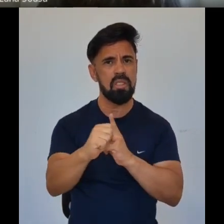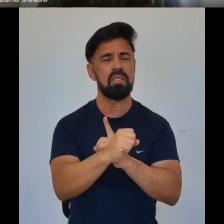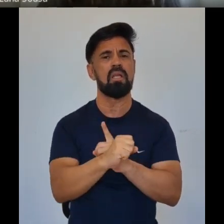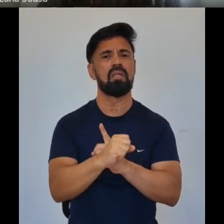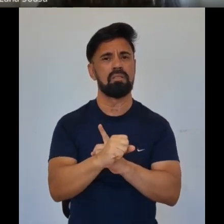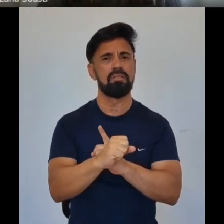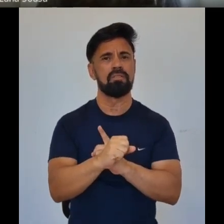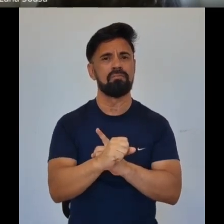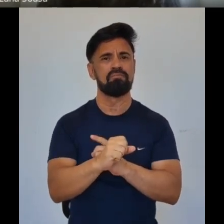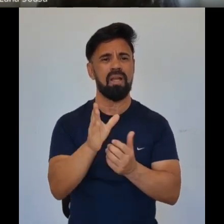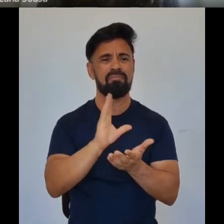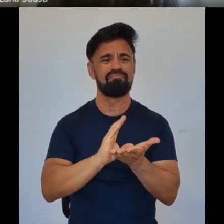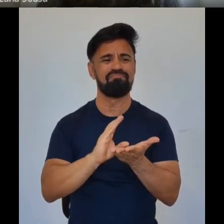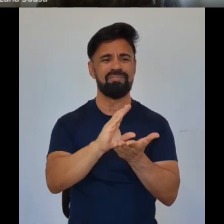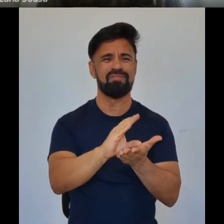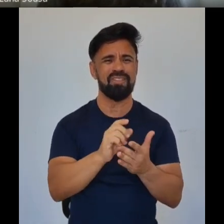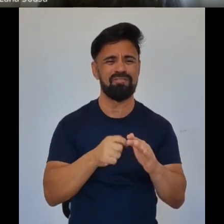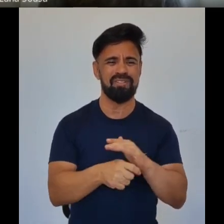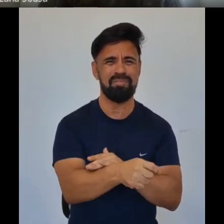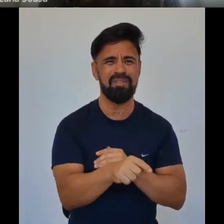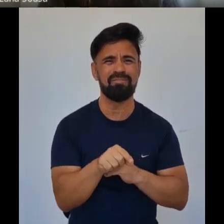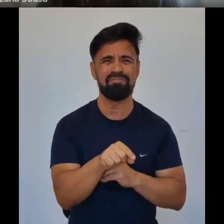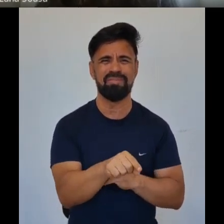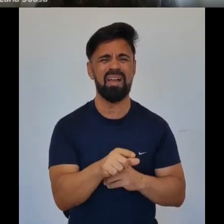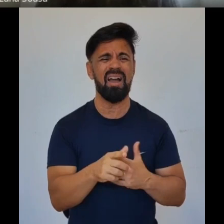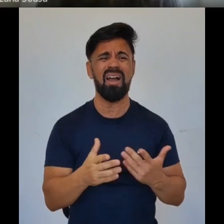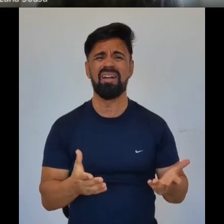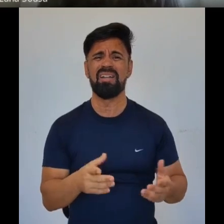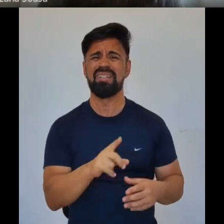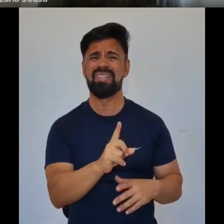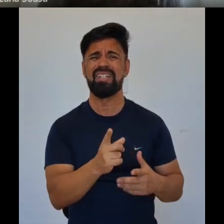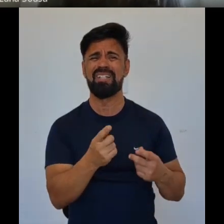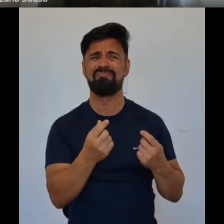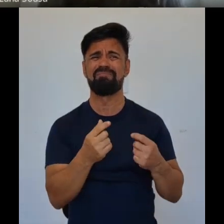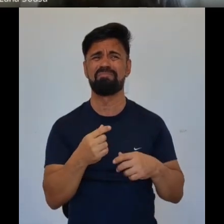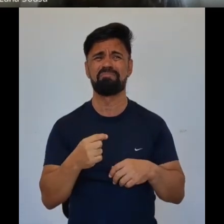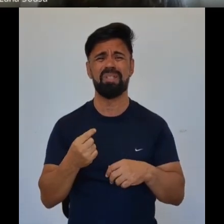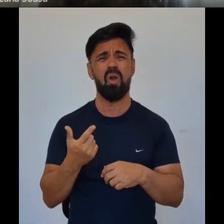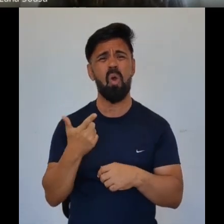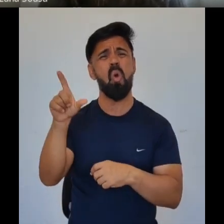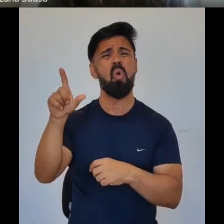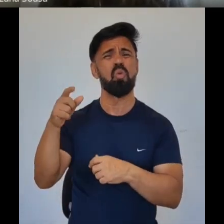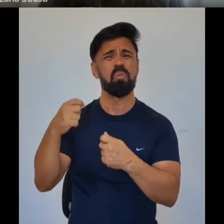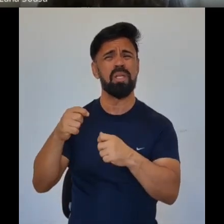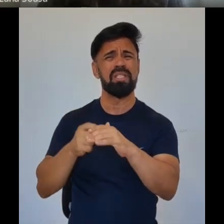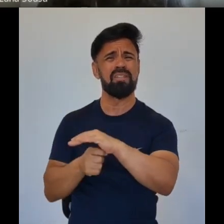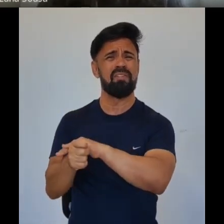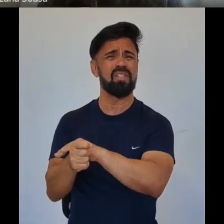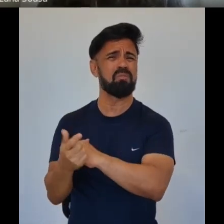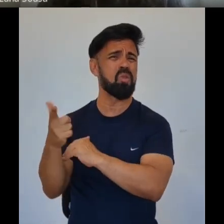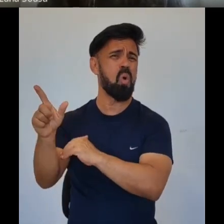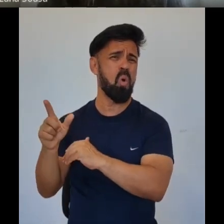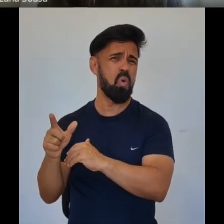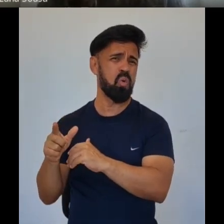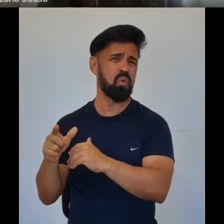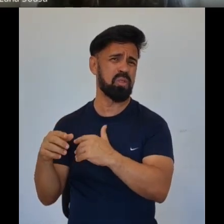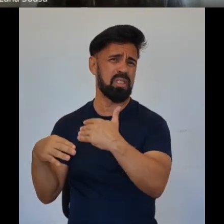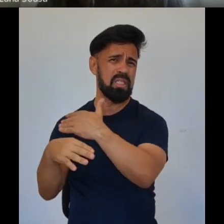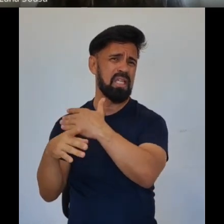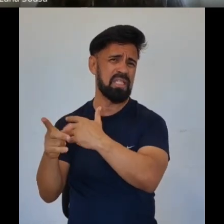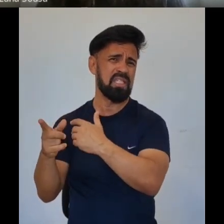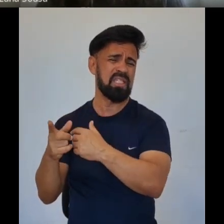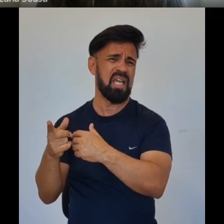privada com liberdade, que vai atuar dentro das cadeias, dentro dos presídios, há uma certa resistência da